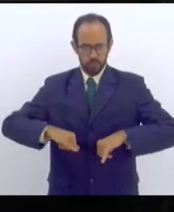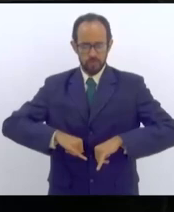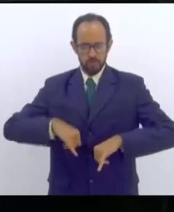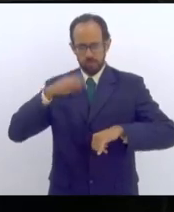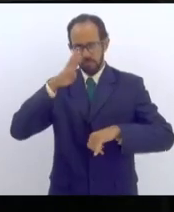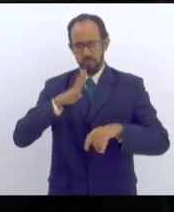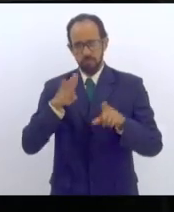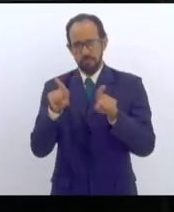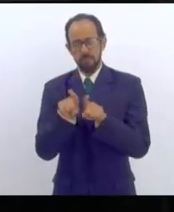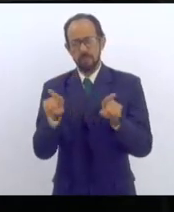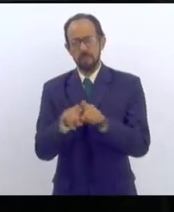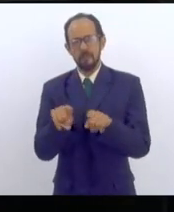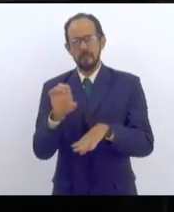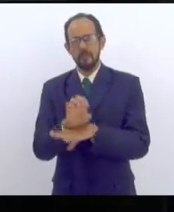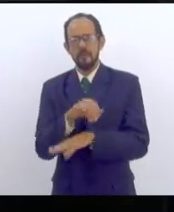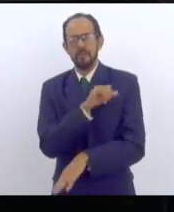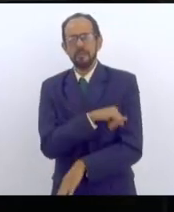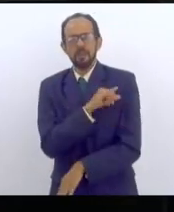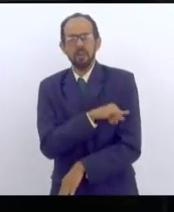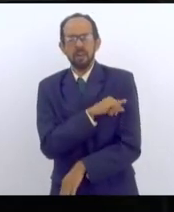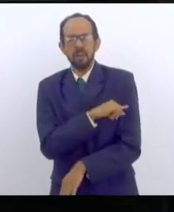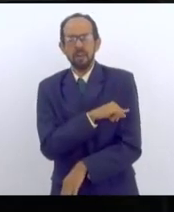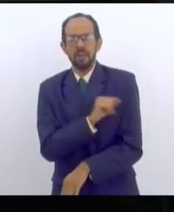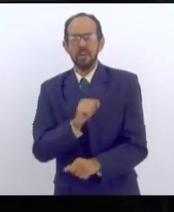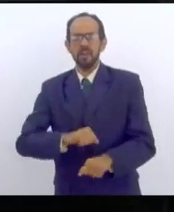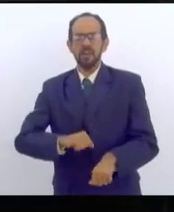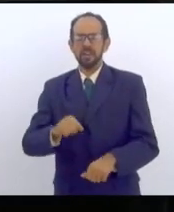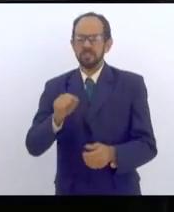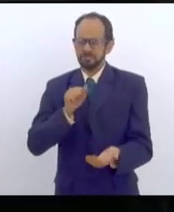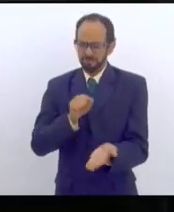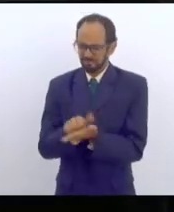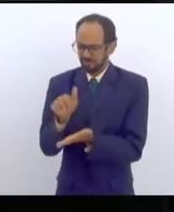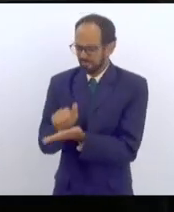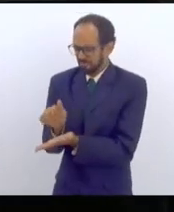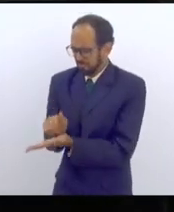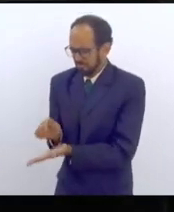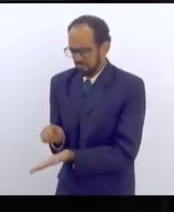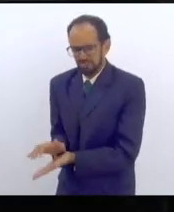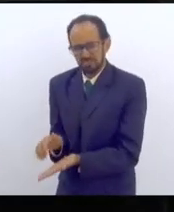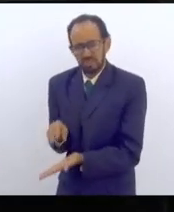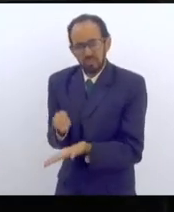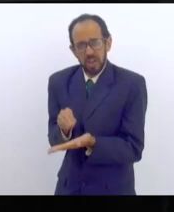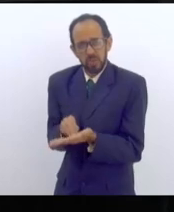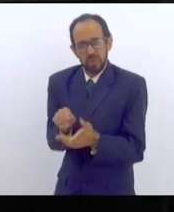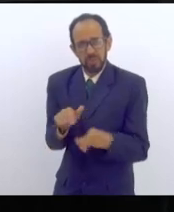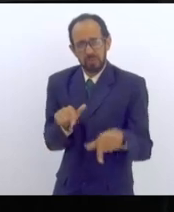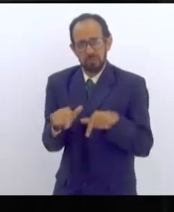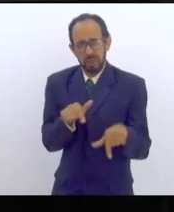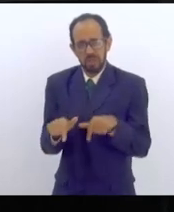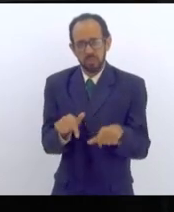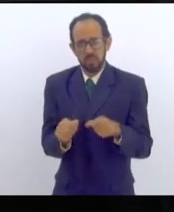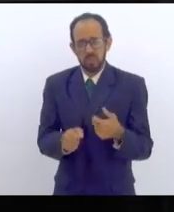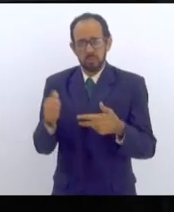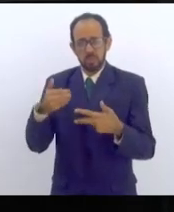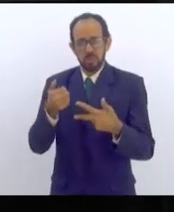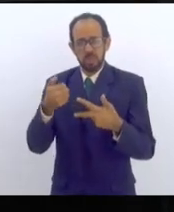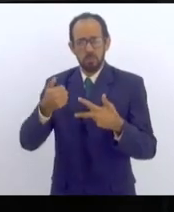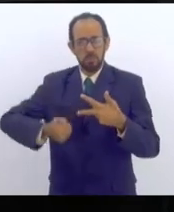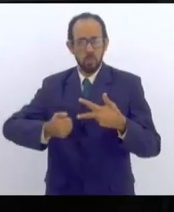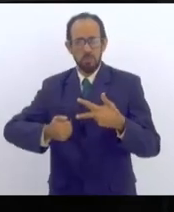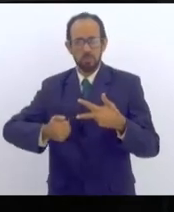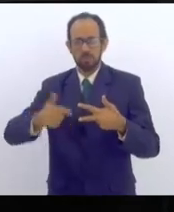Janeiro, um ciclo maior ainda de desemprego, de miserabilidade, onde o poder público esteja impossibilitado